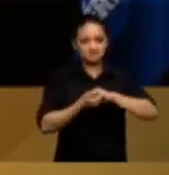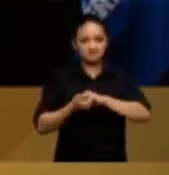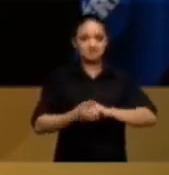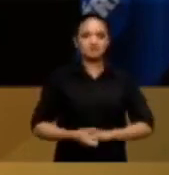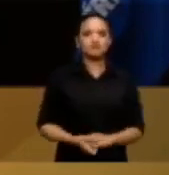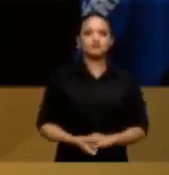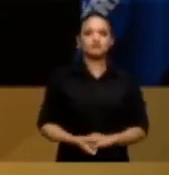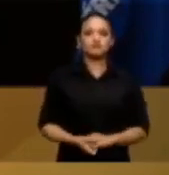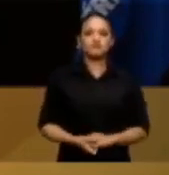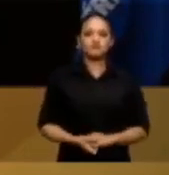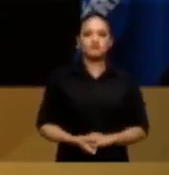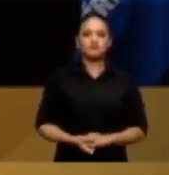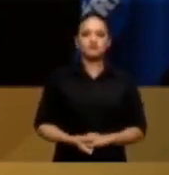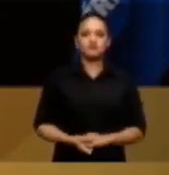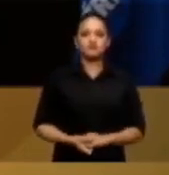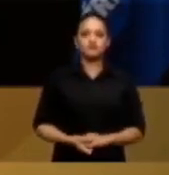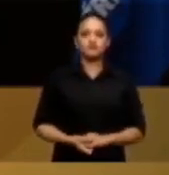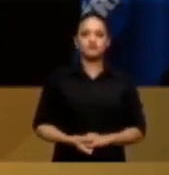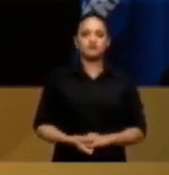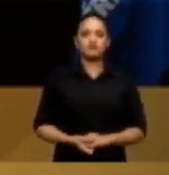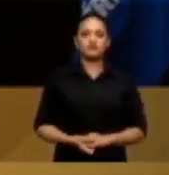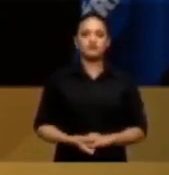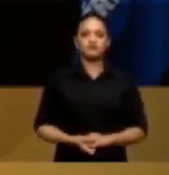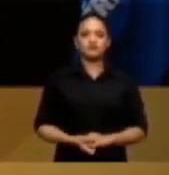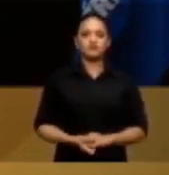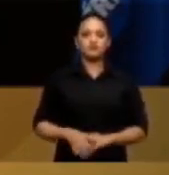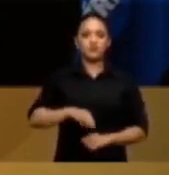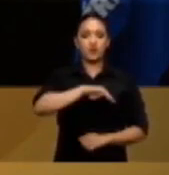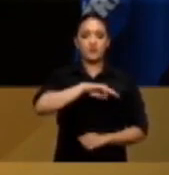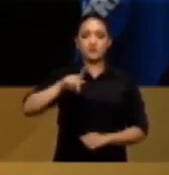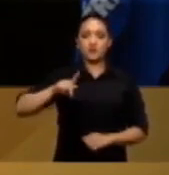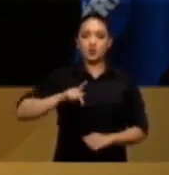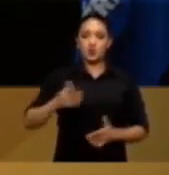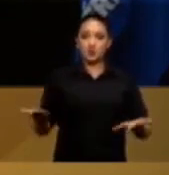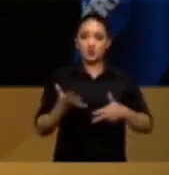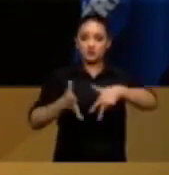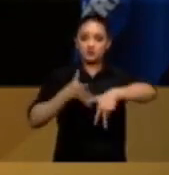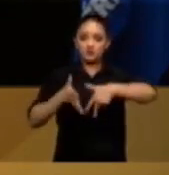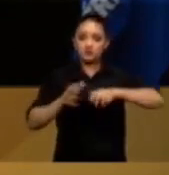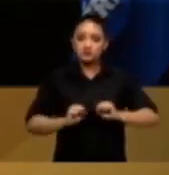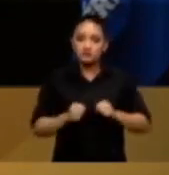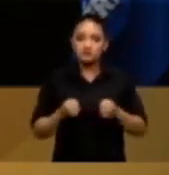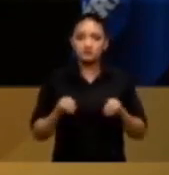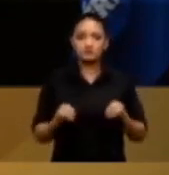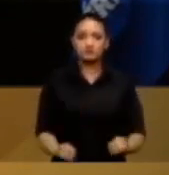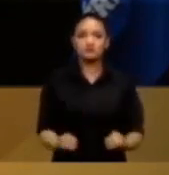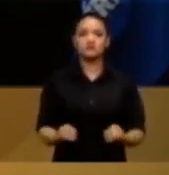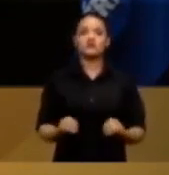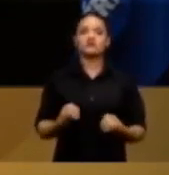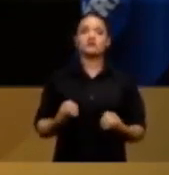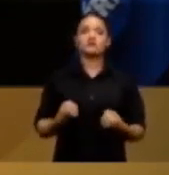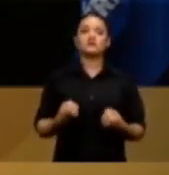o Ministério Público vem apresentar a sua sustentação oral em